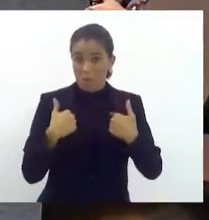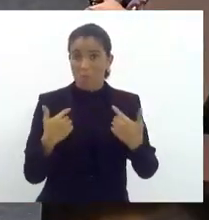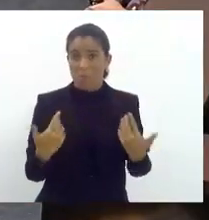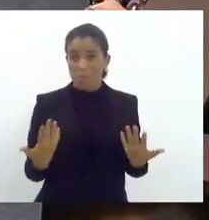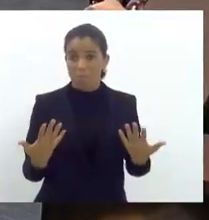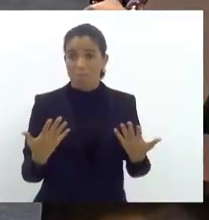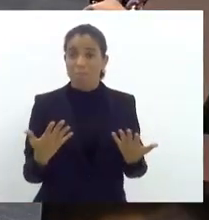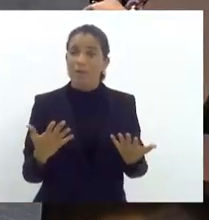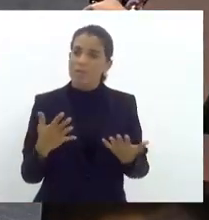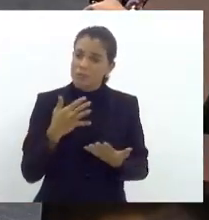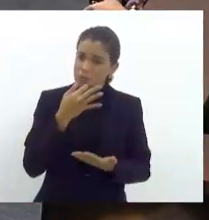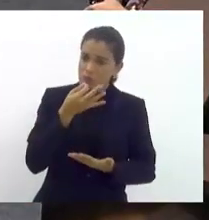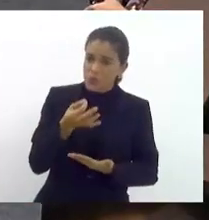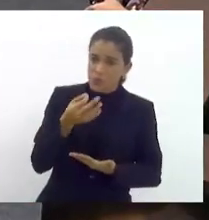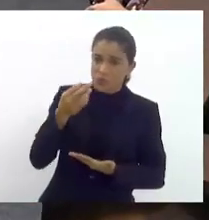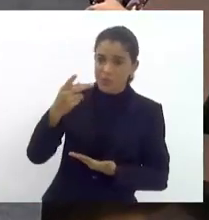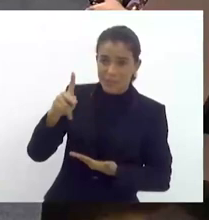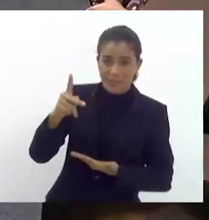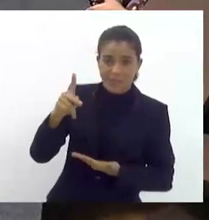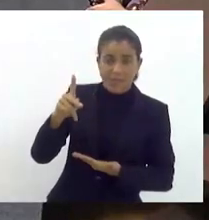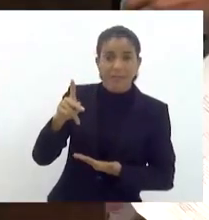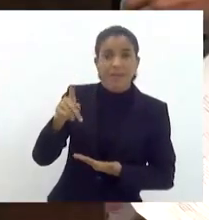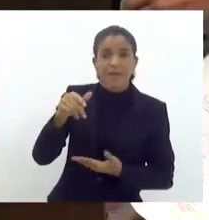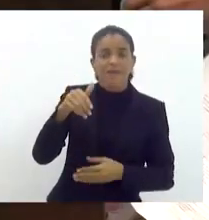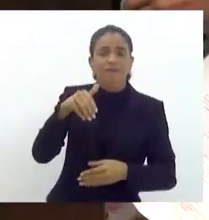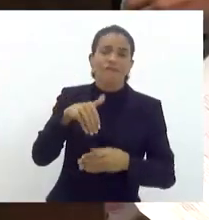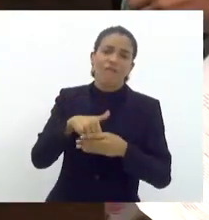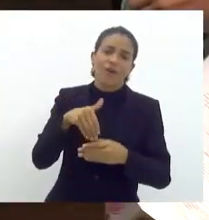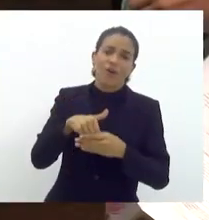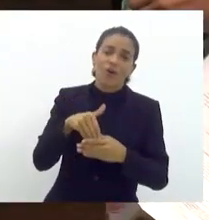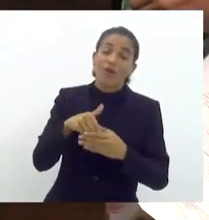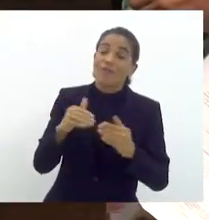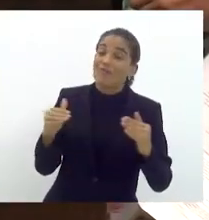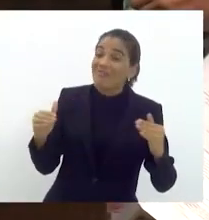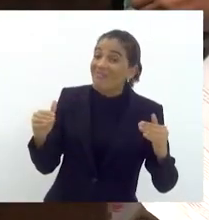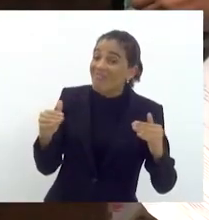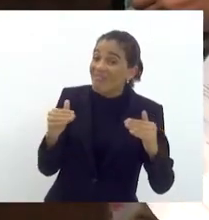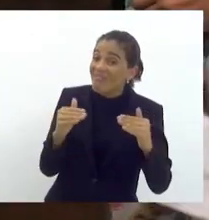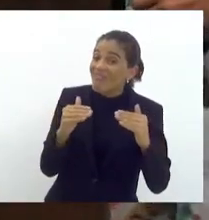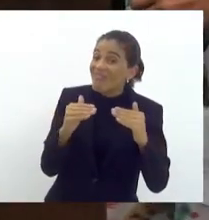mas sugerir ele que vote favorável